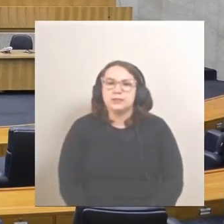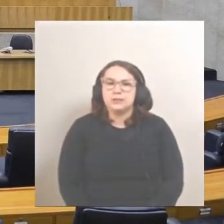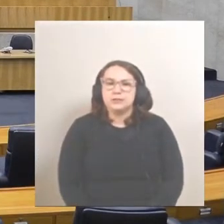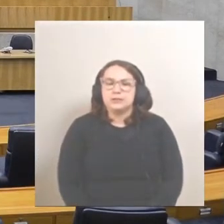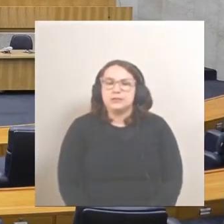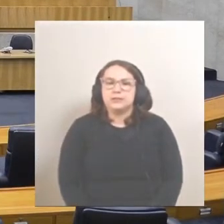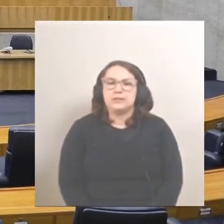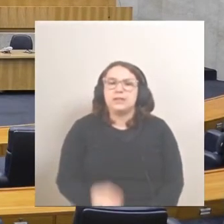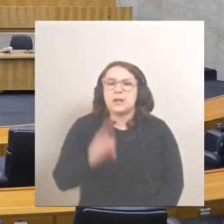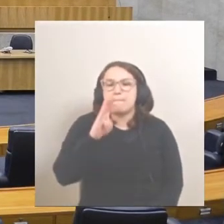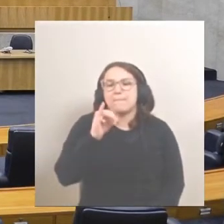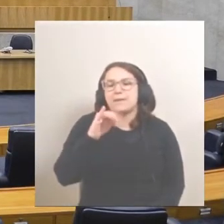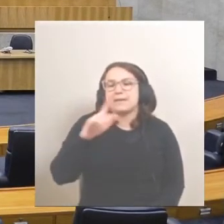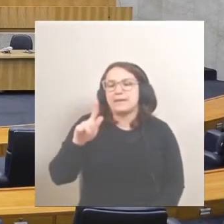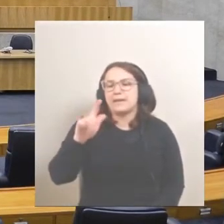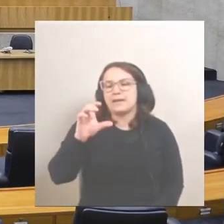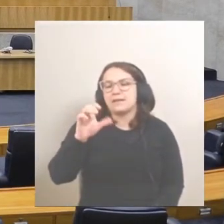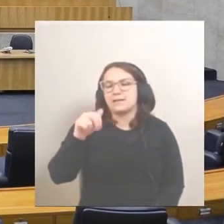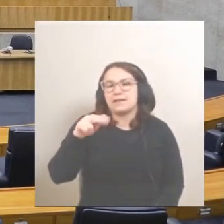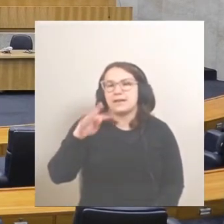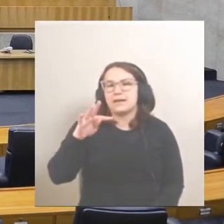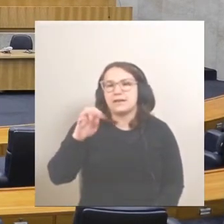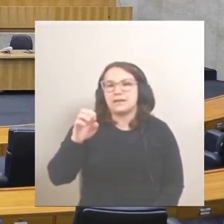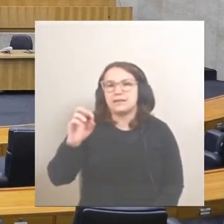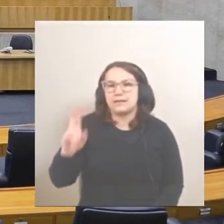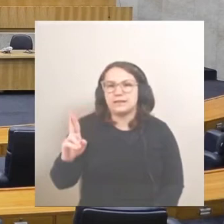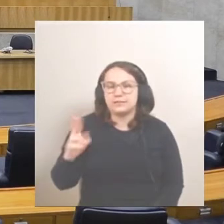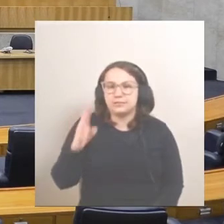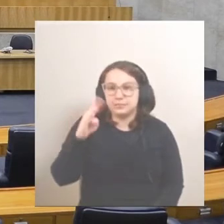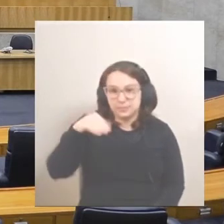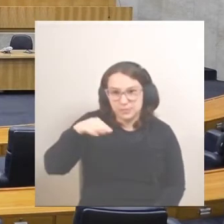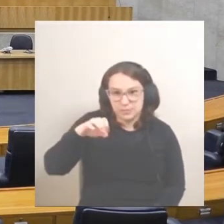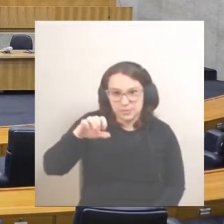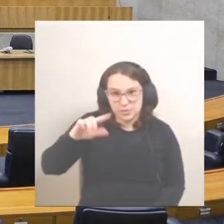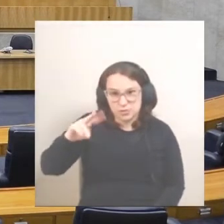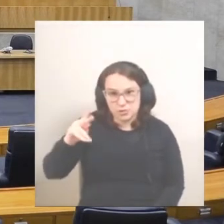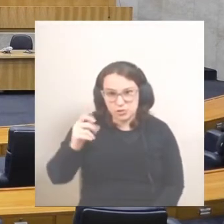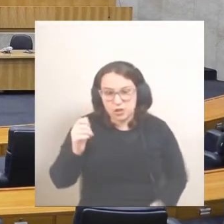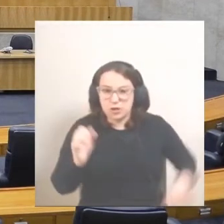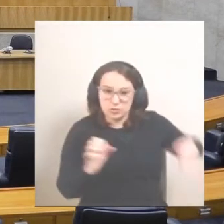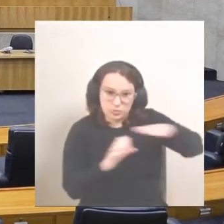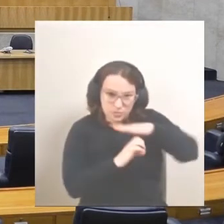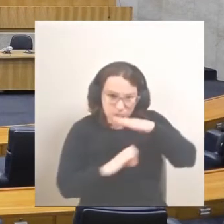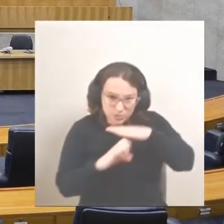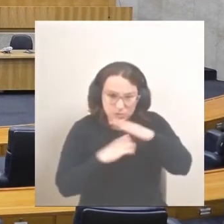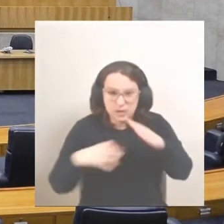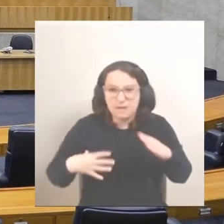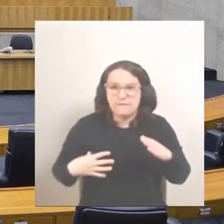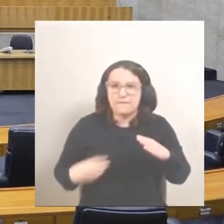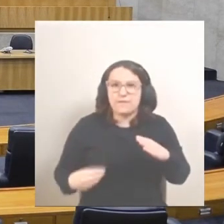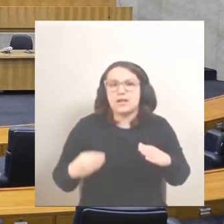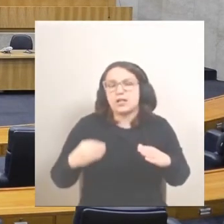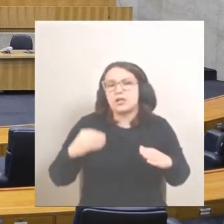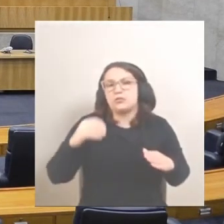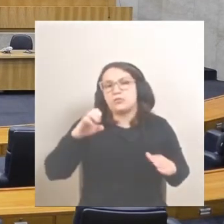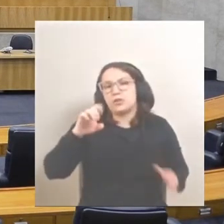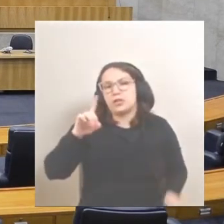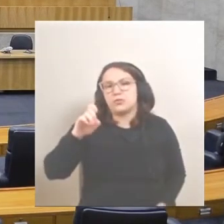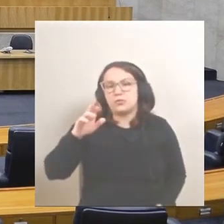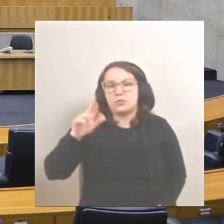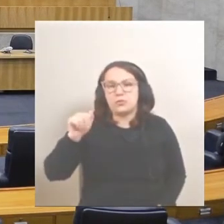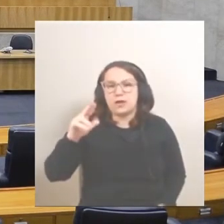A MIG Center, Michel Brás, empreendedor da região e filho do Eduardo Brás, fundada no